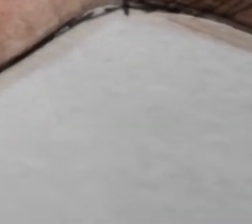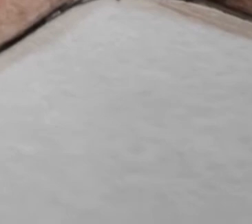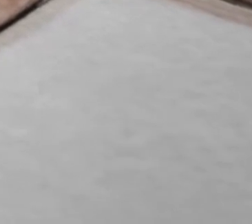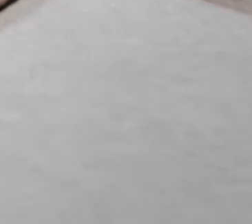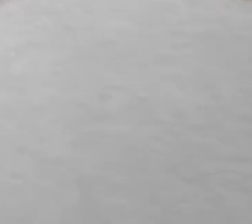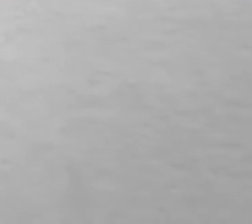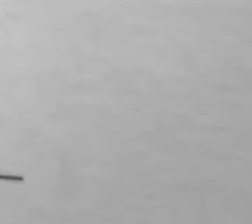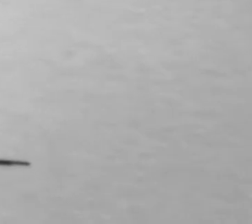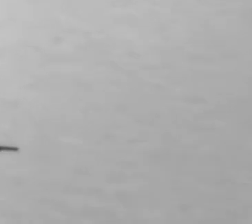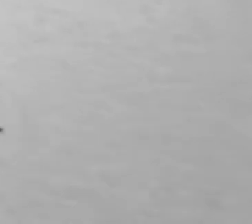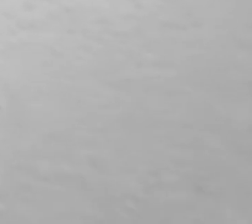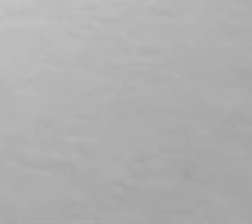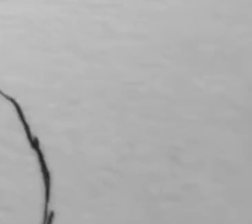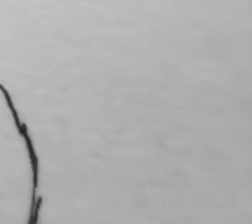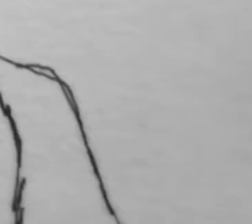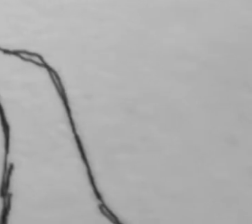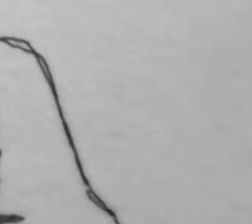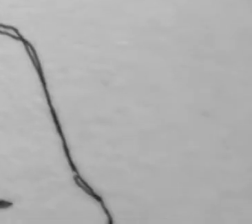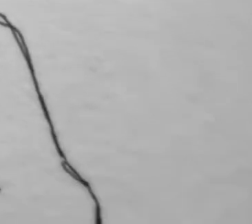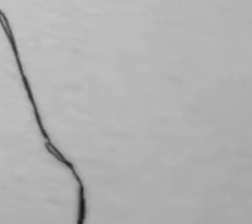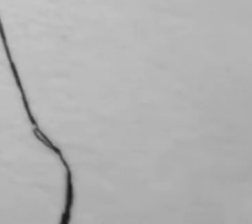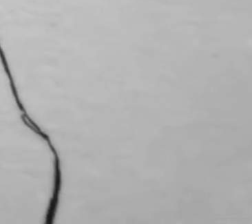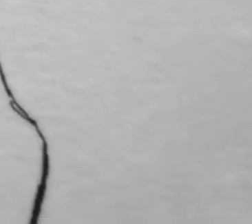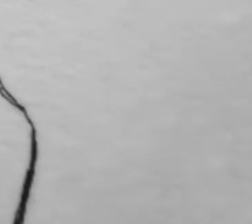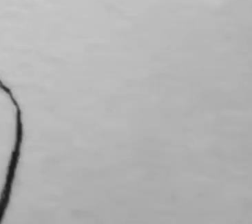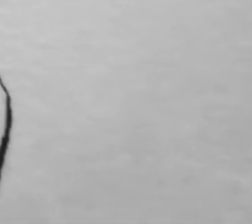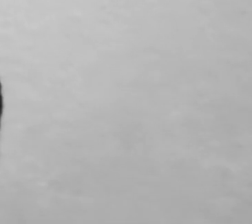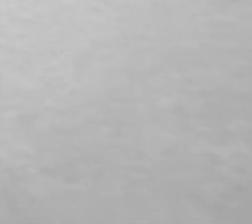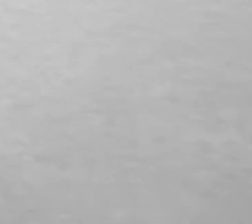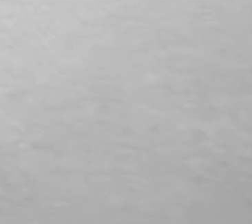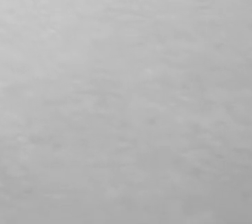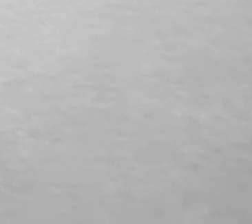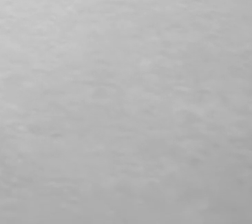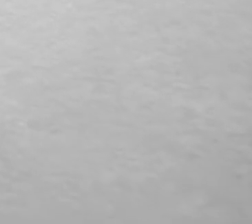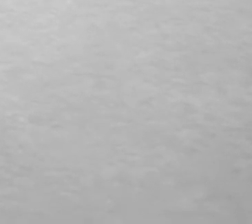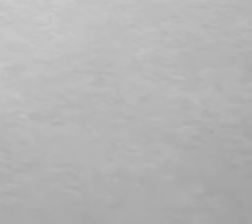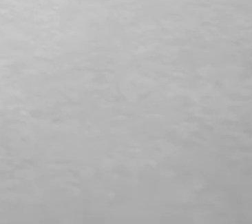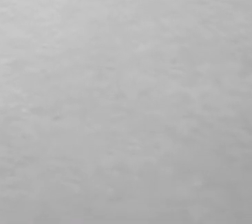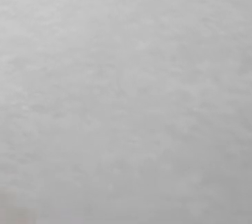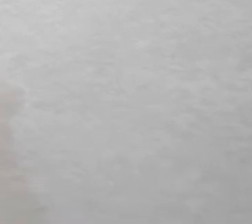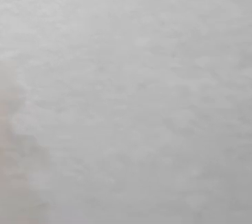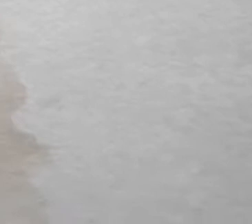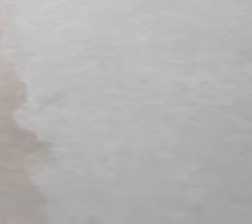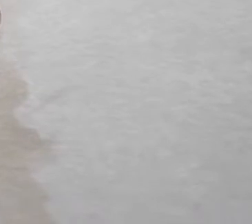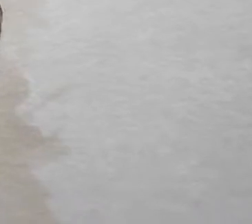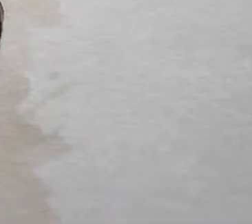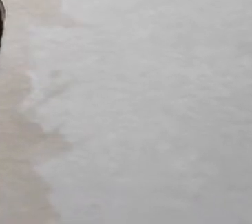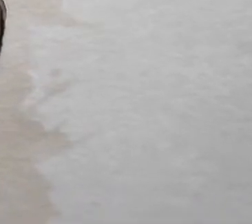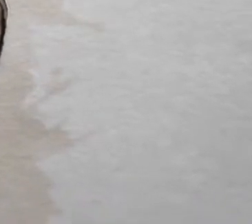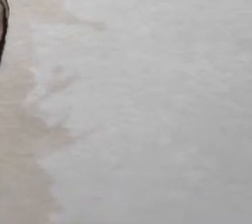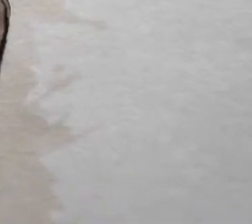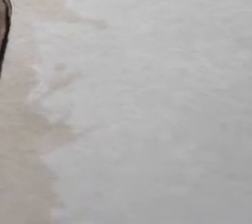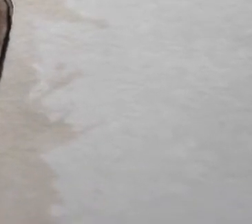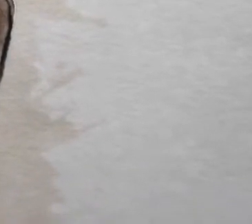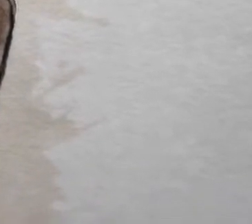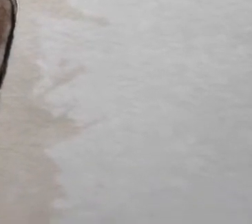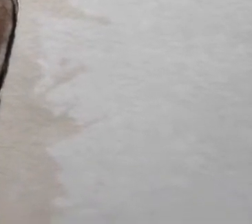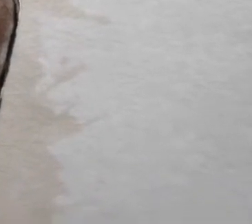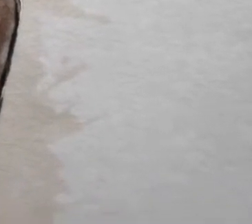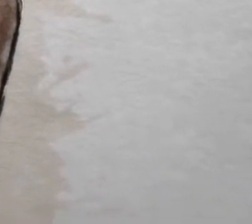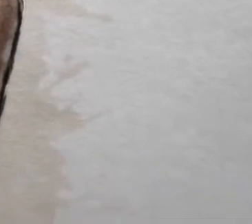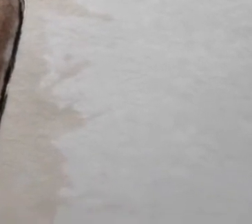demais. Mantenha contato com seus familiares, seus vizinhos ou quem mais precisar de assistência em sua